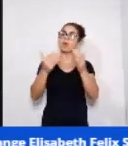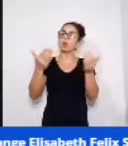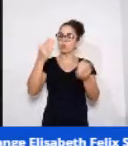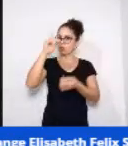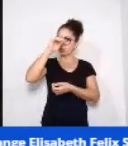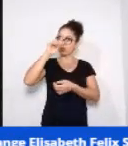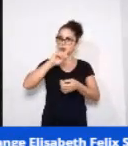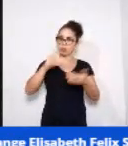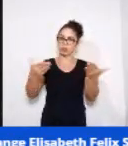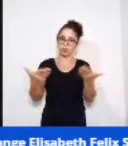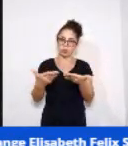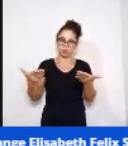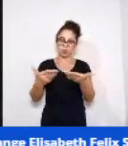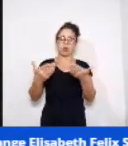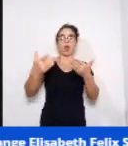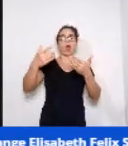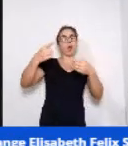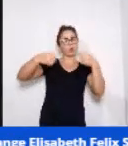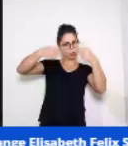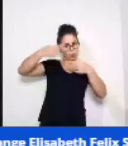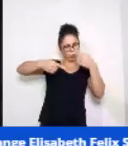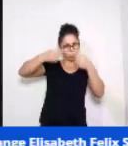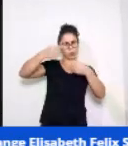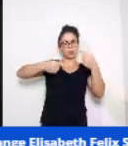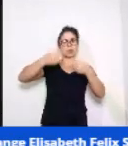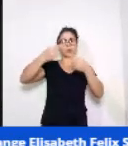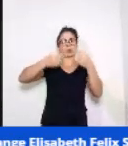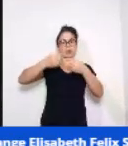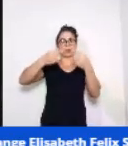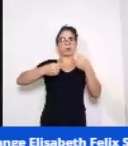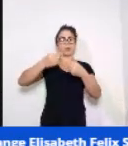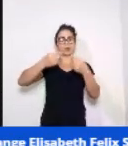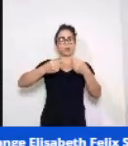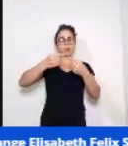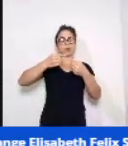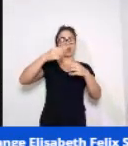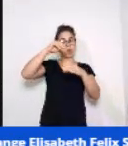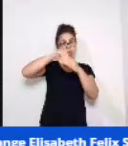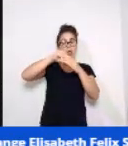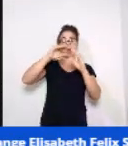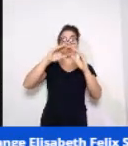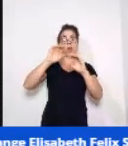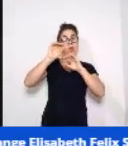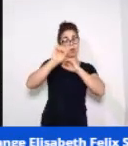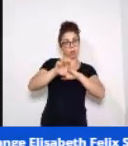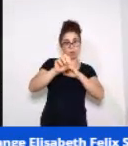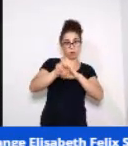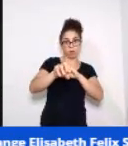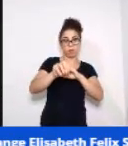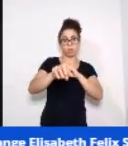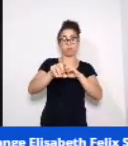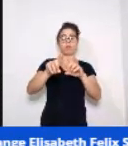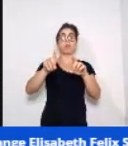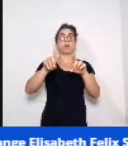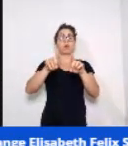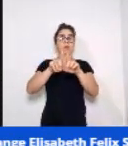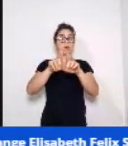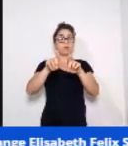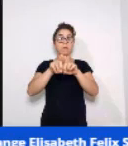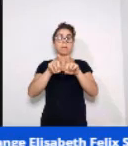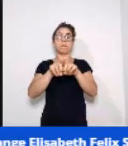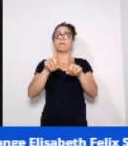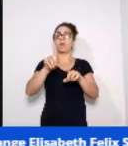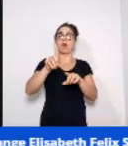discutido e é bastante discutido ainda na nossa educação. A questão não é somente também a questão de retornar às